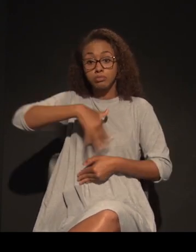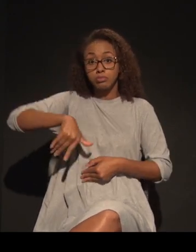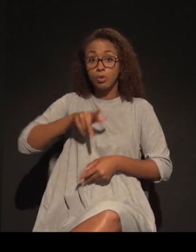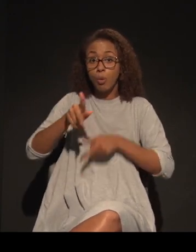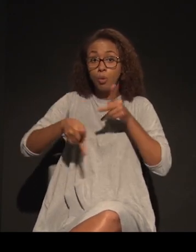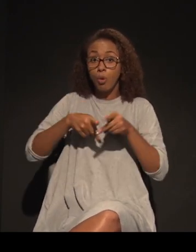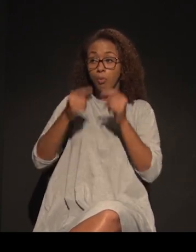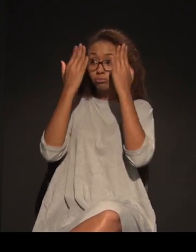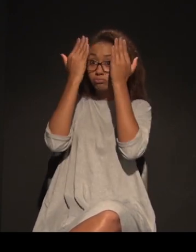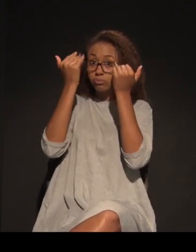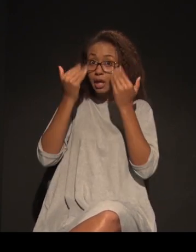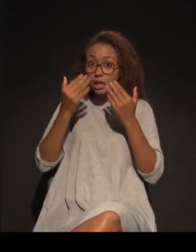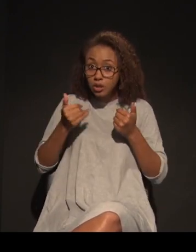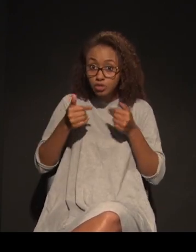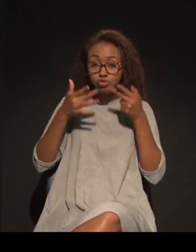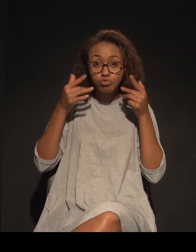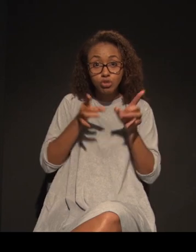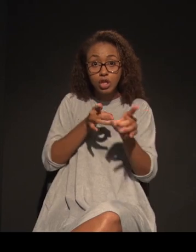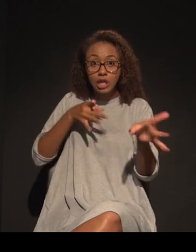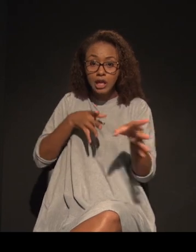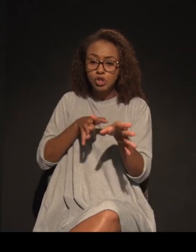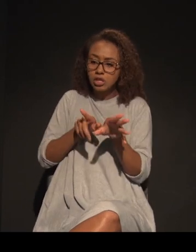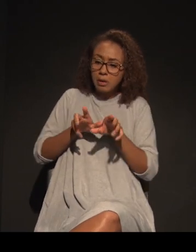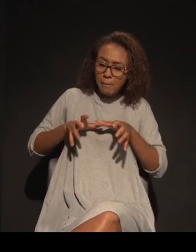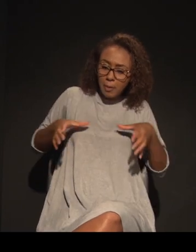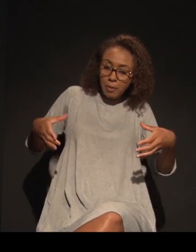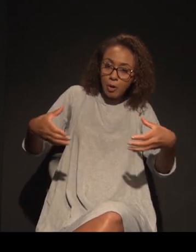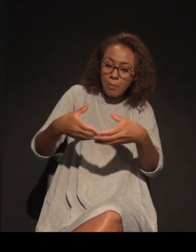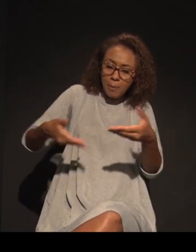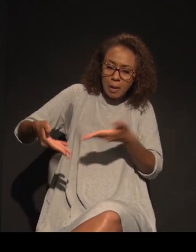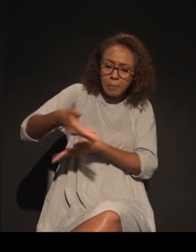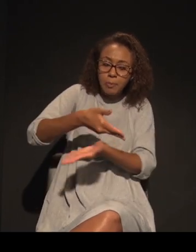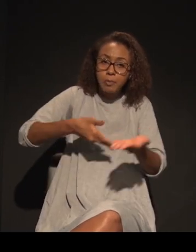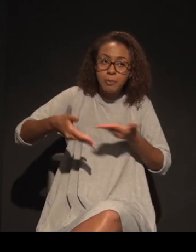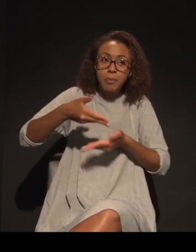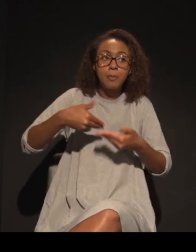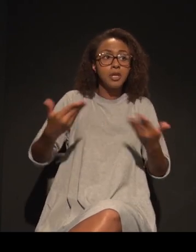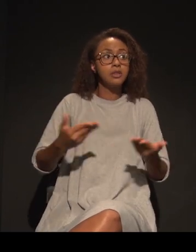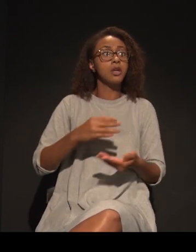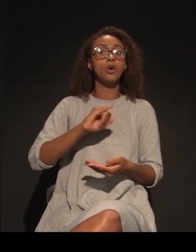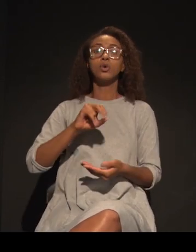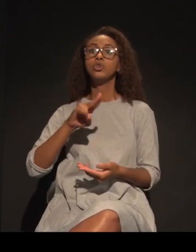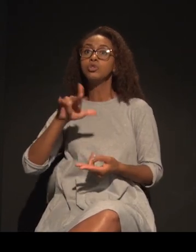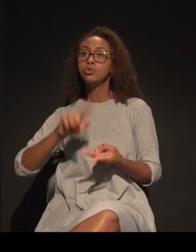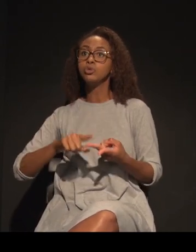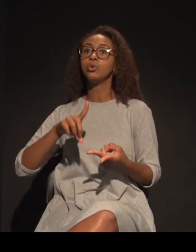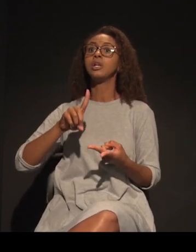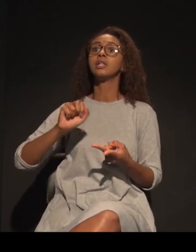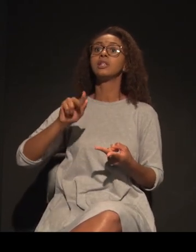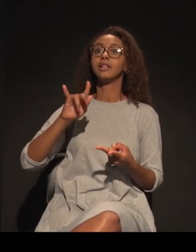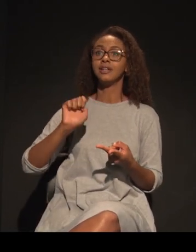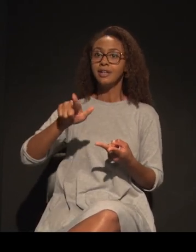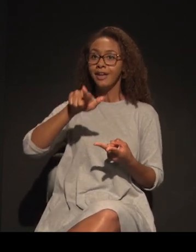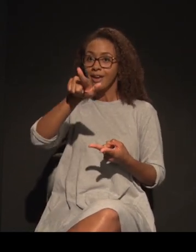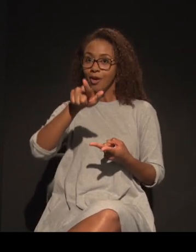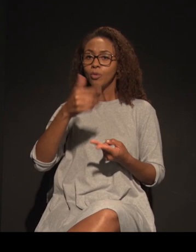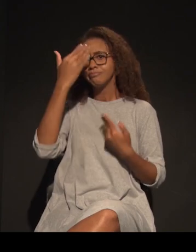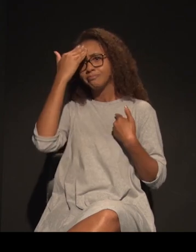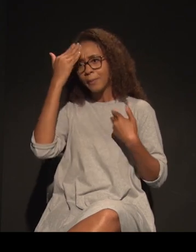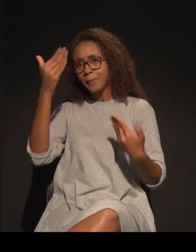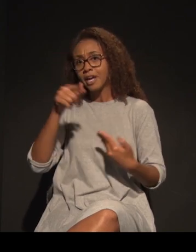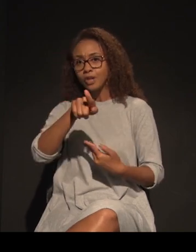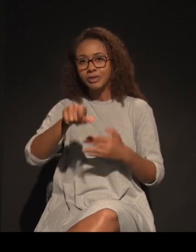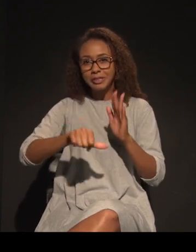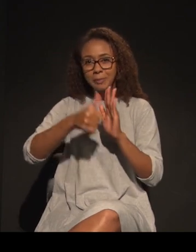ele amplia seus debates muito obrigado júnior daniel bilhão que vai apresentar a primeira mesa